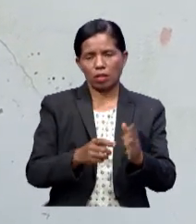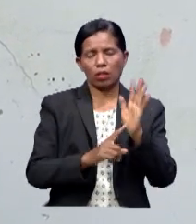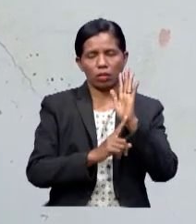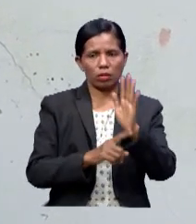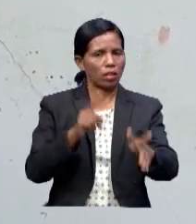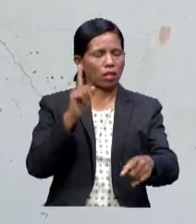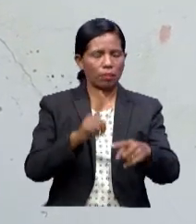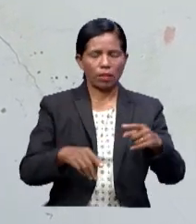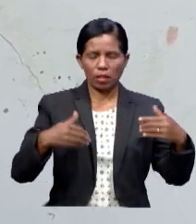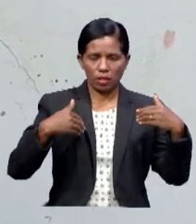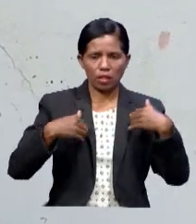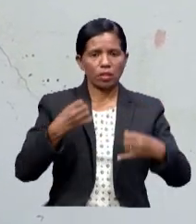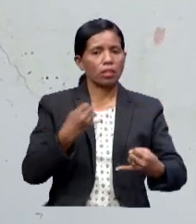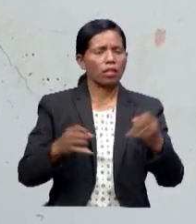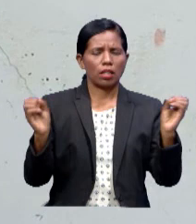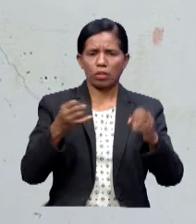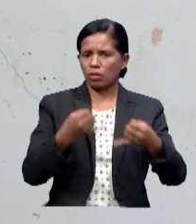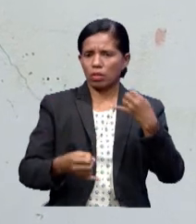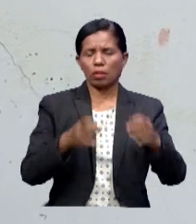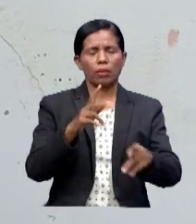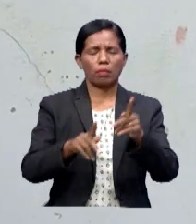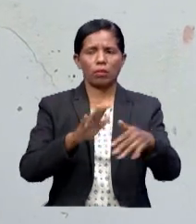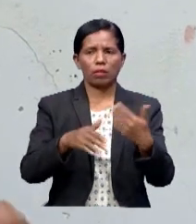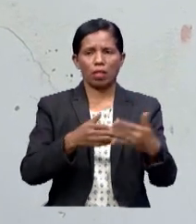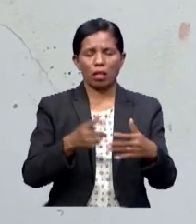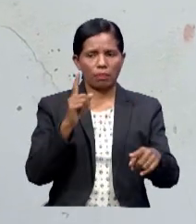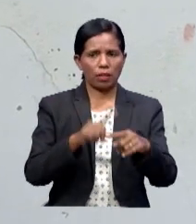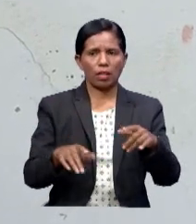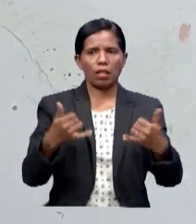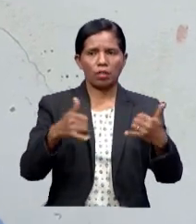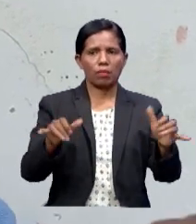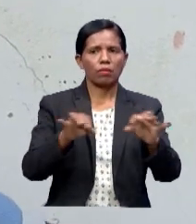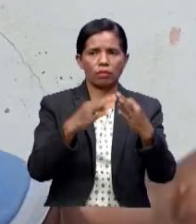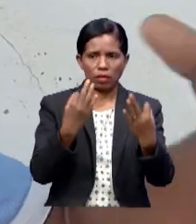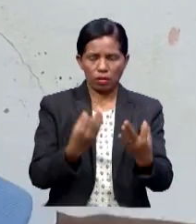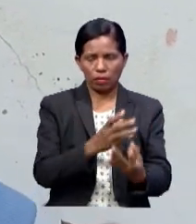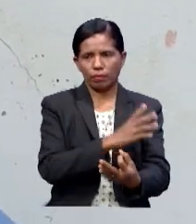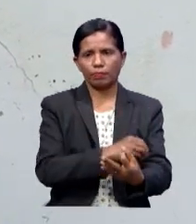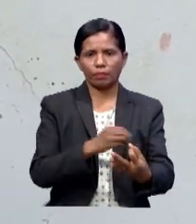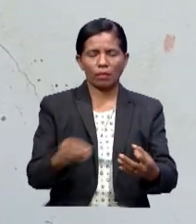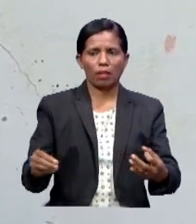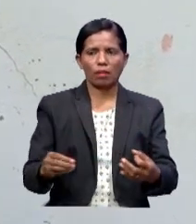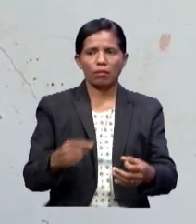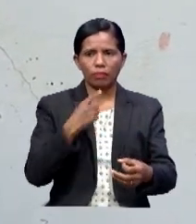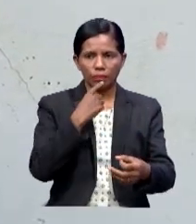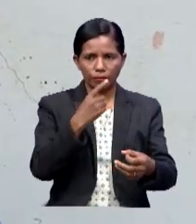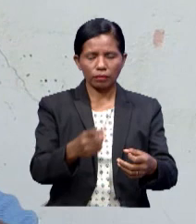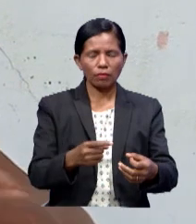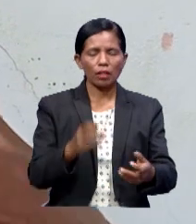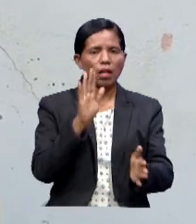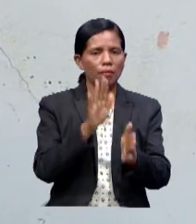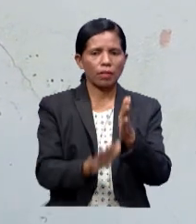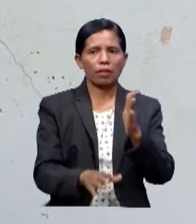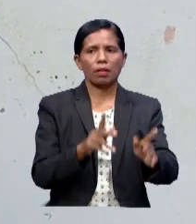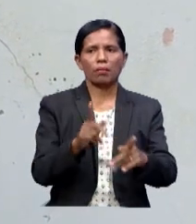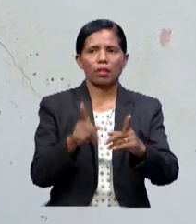labele hamus bebe ki injustiça va povo ki xira e labele halimar botira a sistema familiarismo a partidarismo ne buras kli para elimina fale ema nebe ke